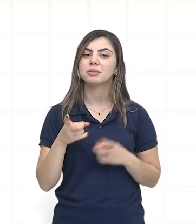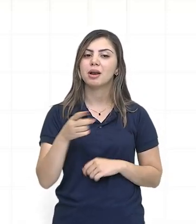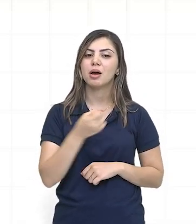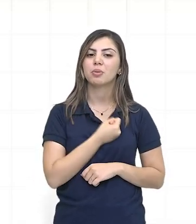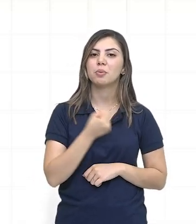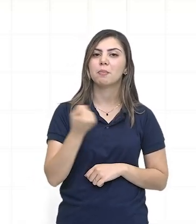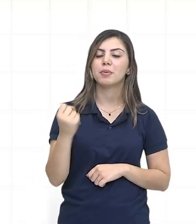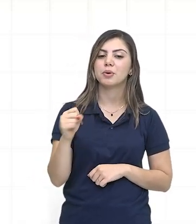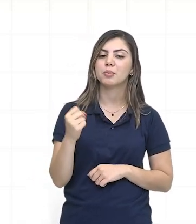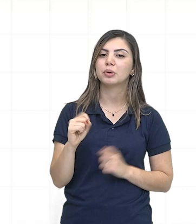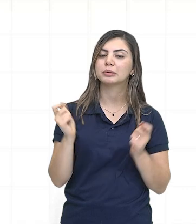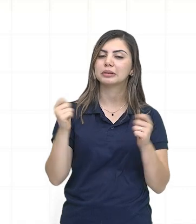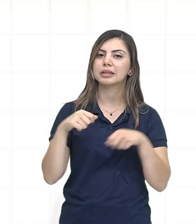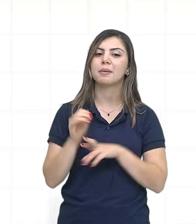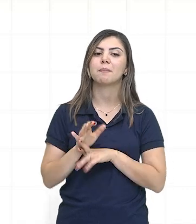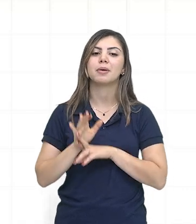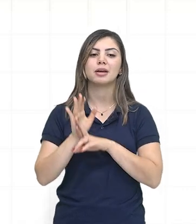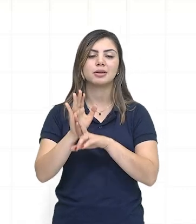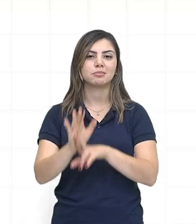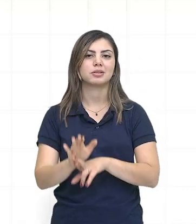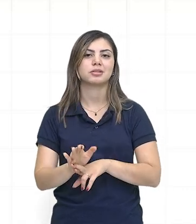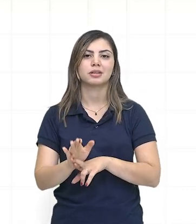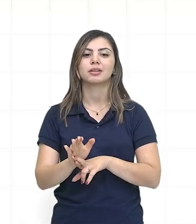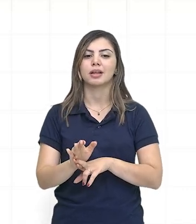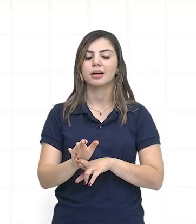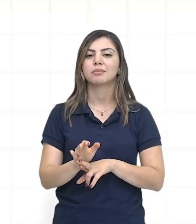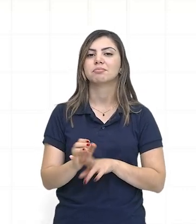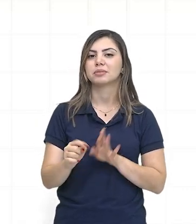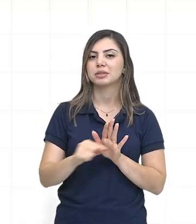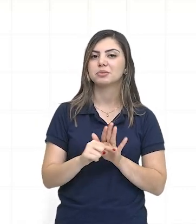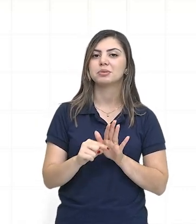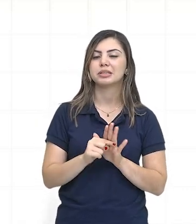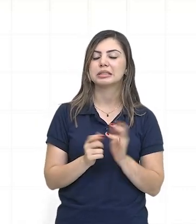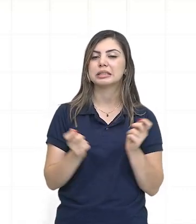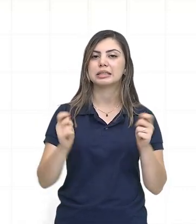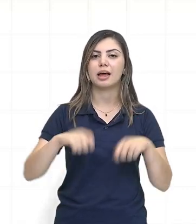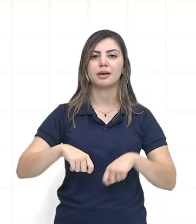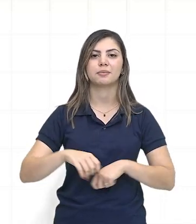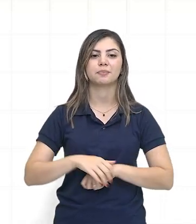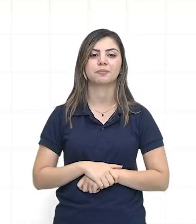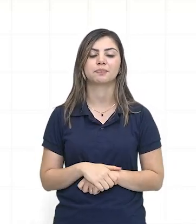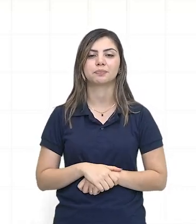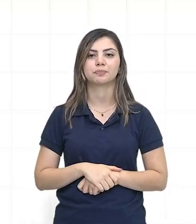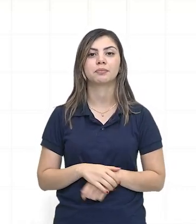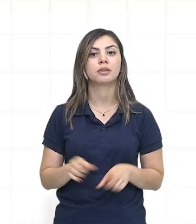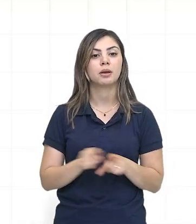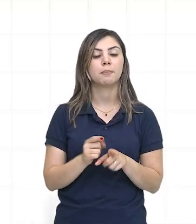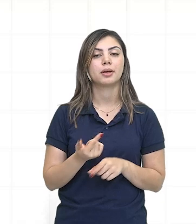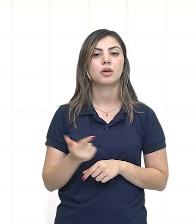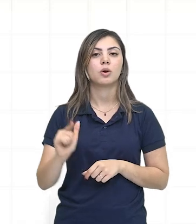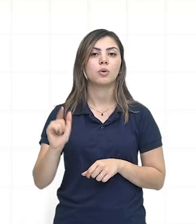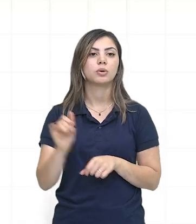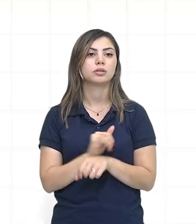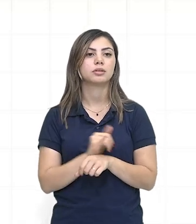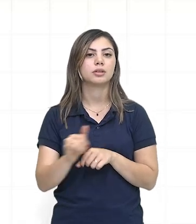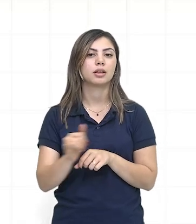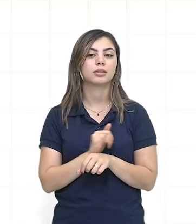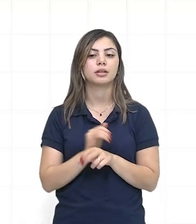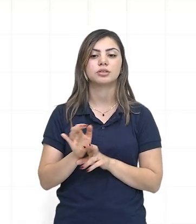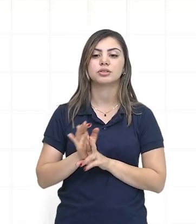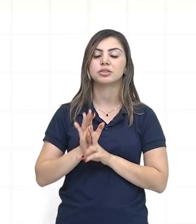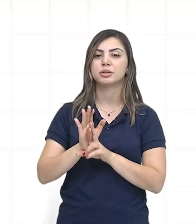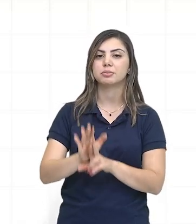8, ele pode ser representado por essa operação de subtração. Uma outra maneira de representar o